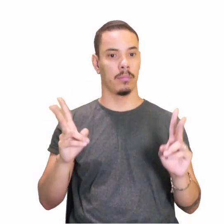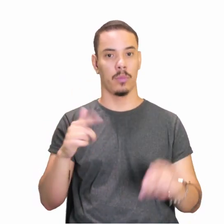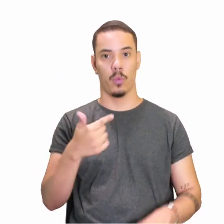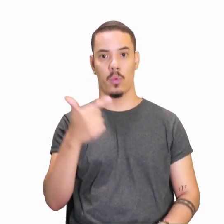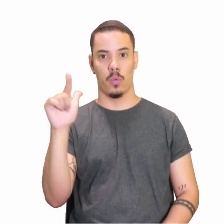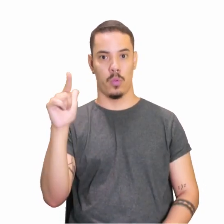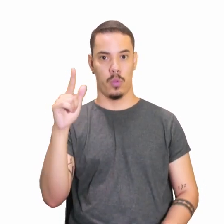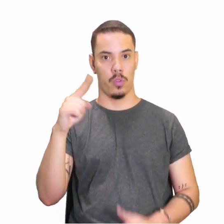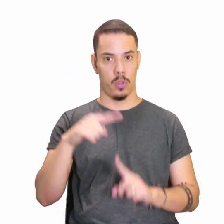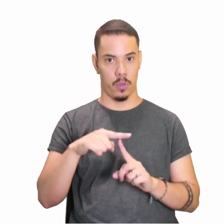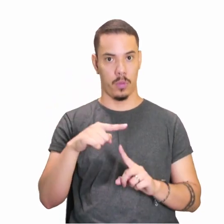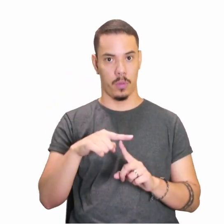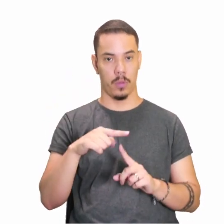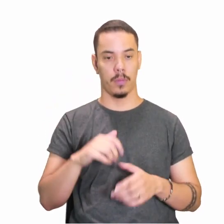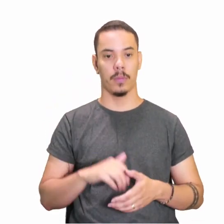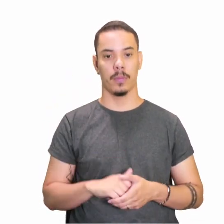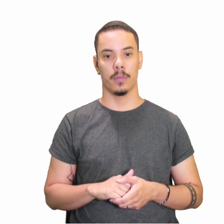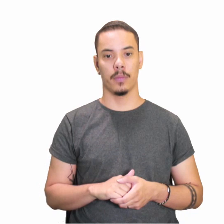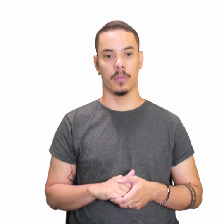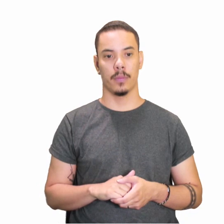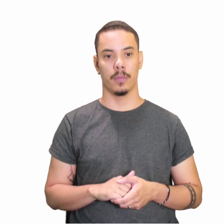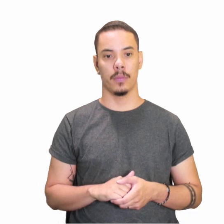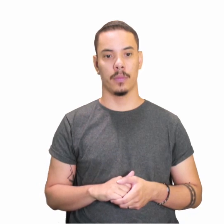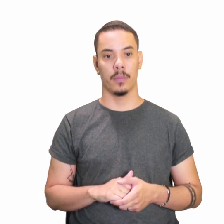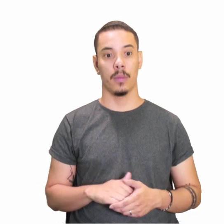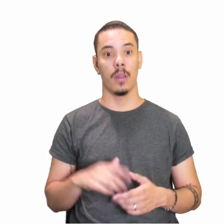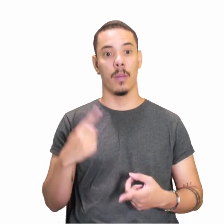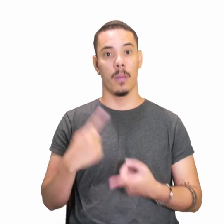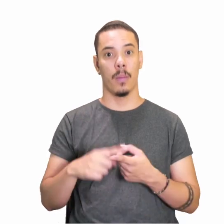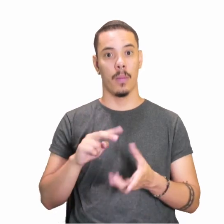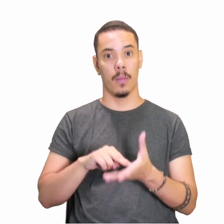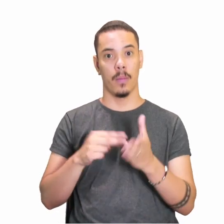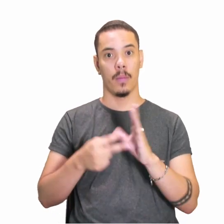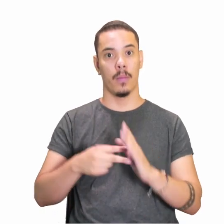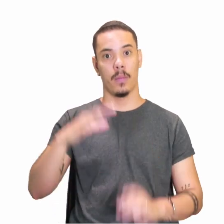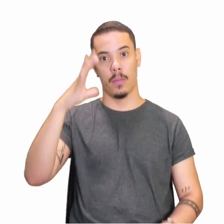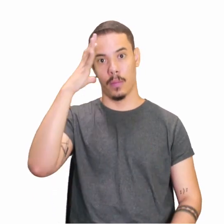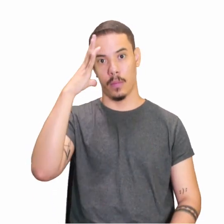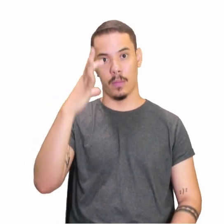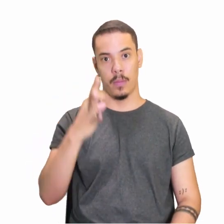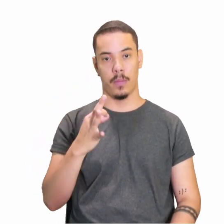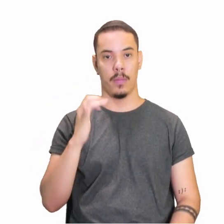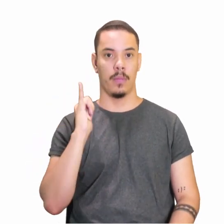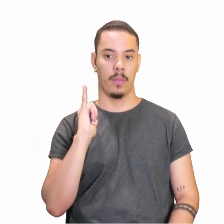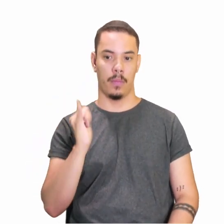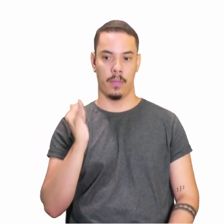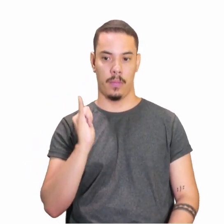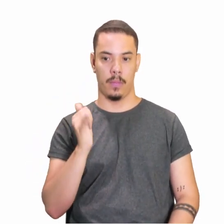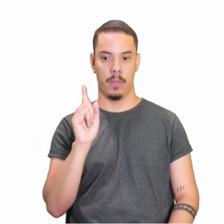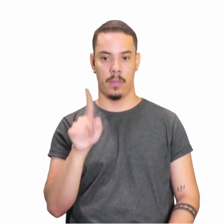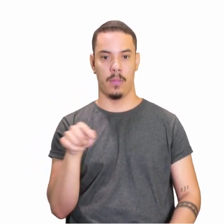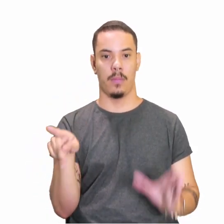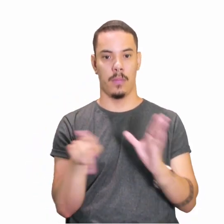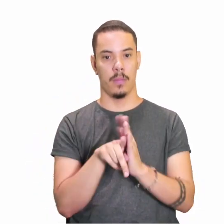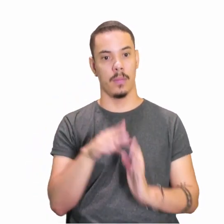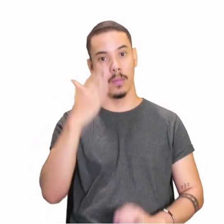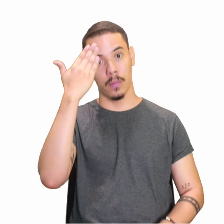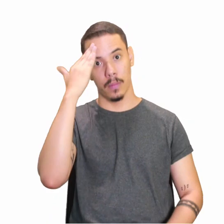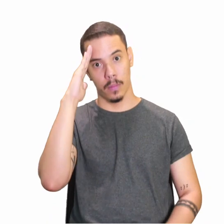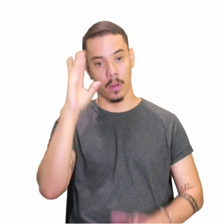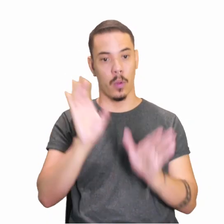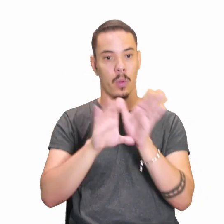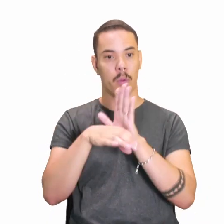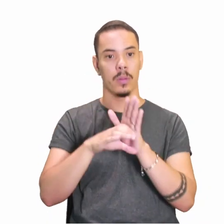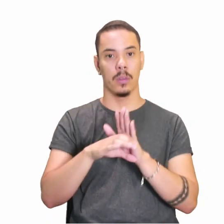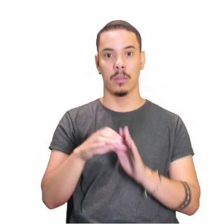outros tipos. Parte do quê? Da compreensão que narração vem do entendimento do conceito